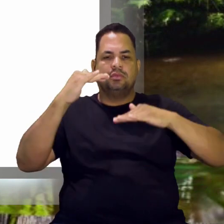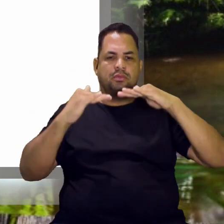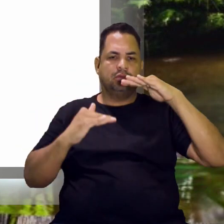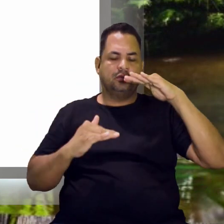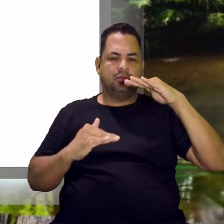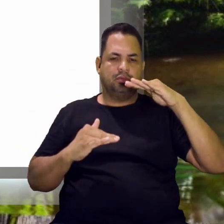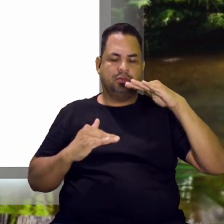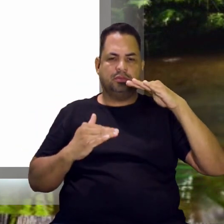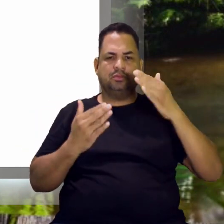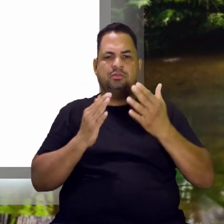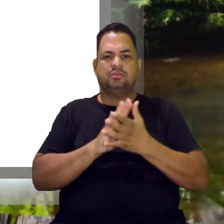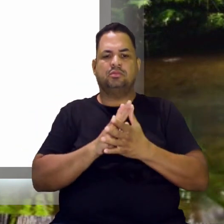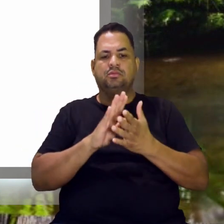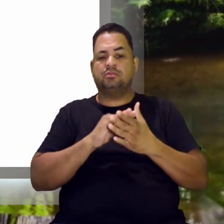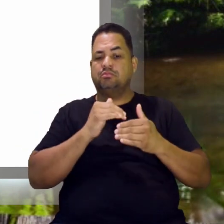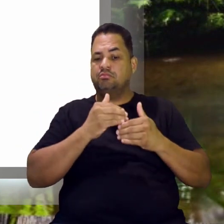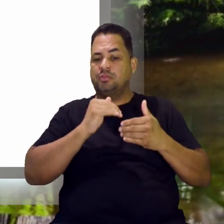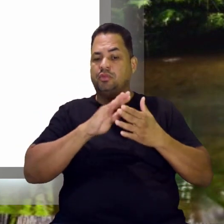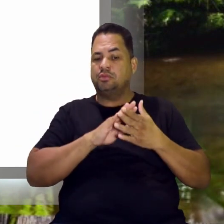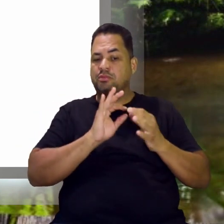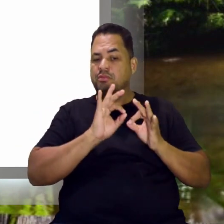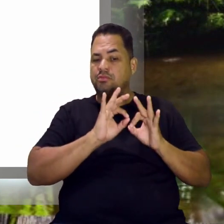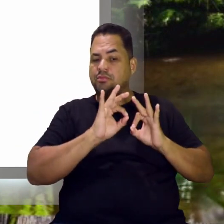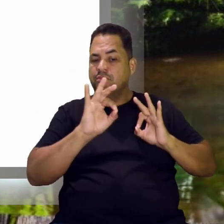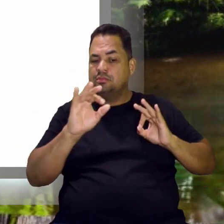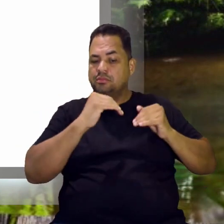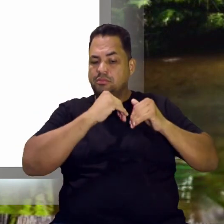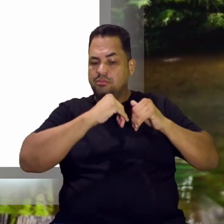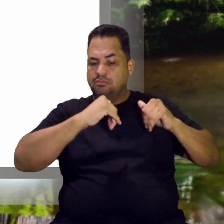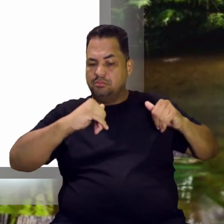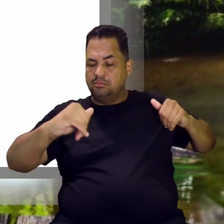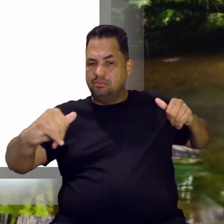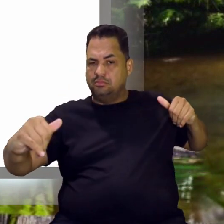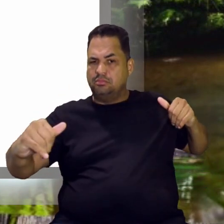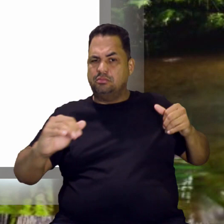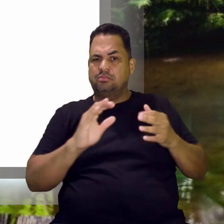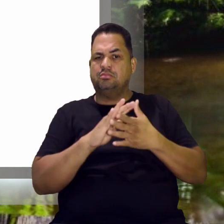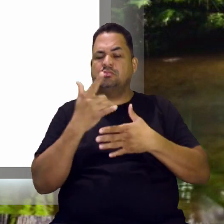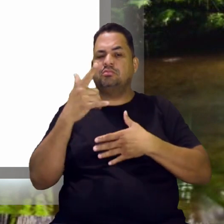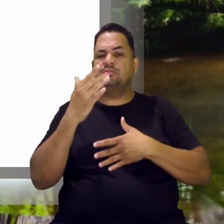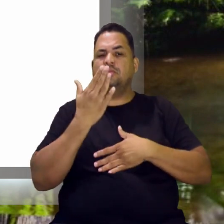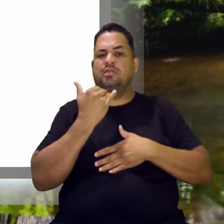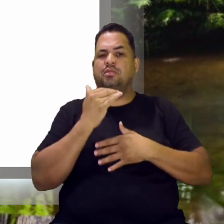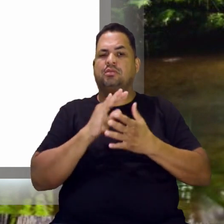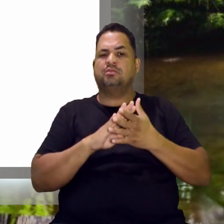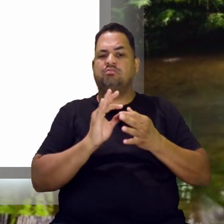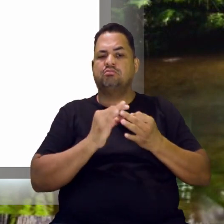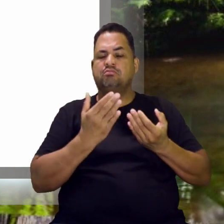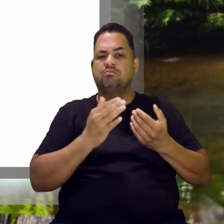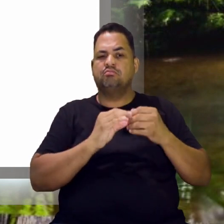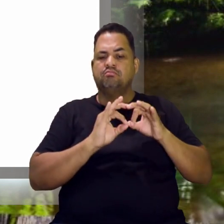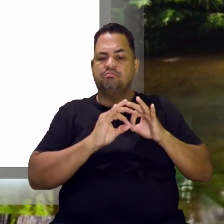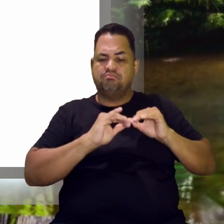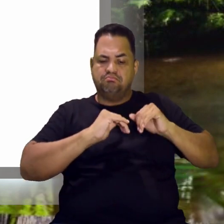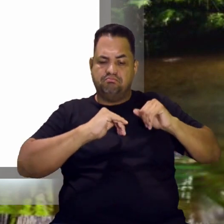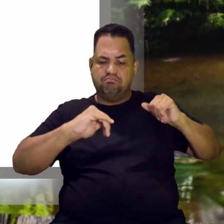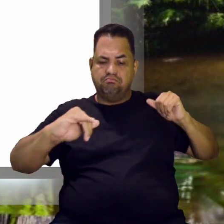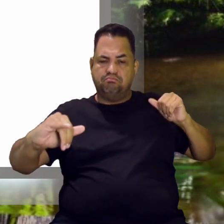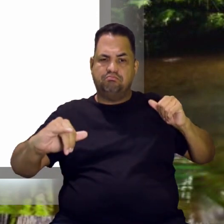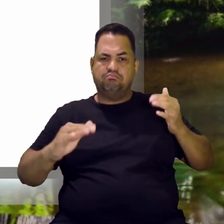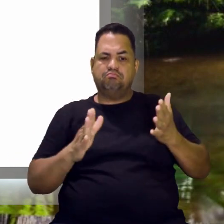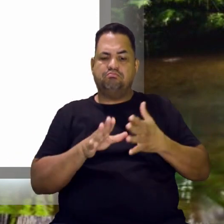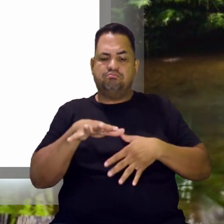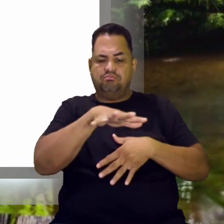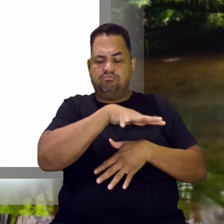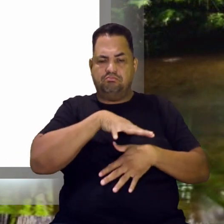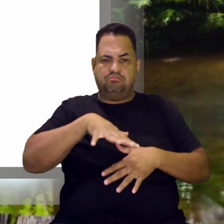que aquela paca se afaste dali, porque ela não tem mais alimento, então ela vai embora. Na escassez desse alimento que